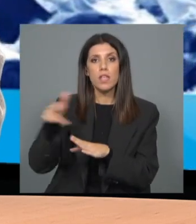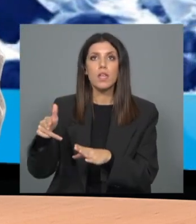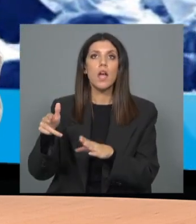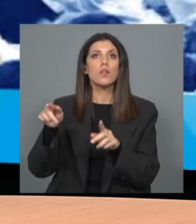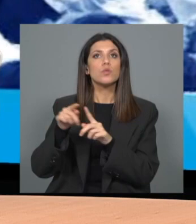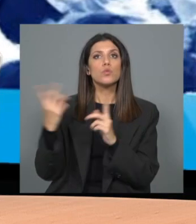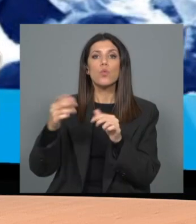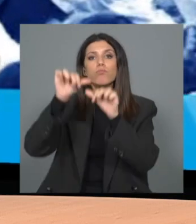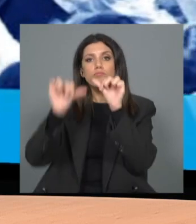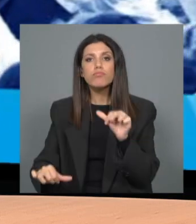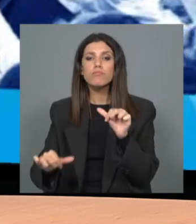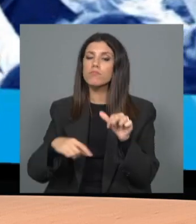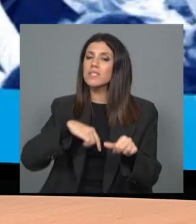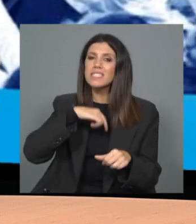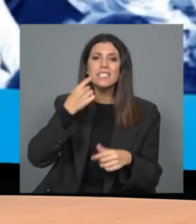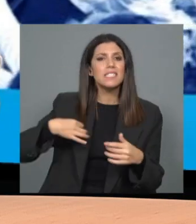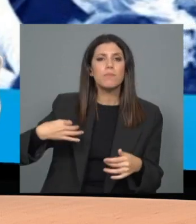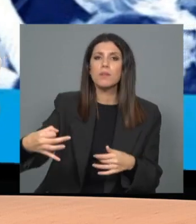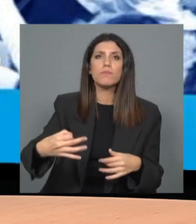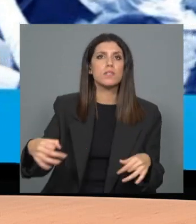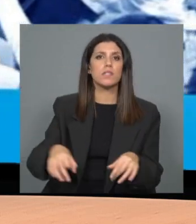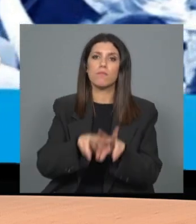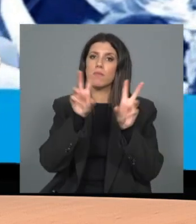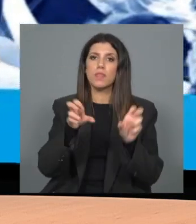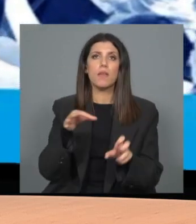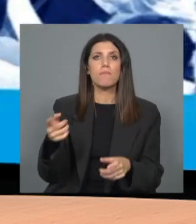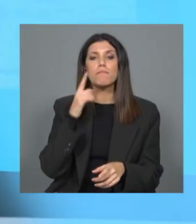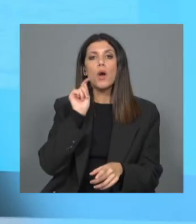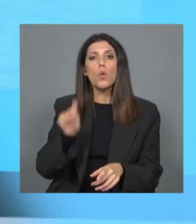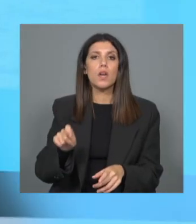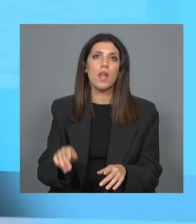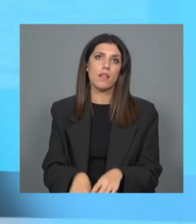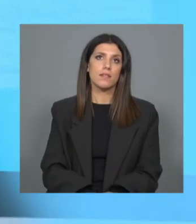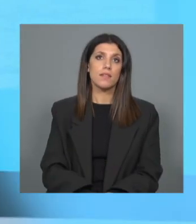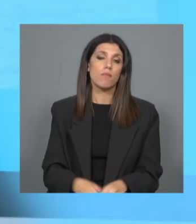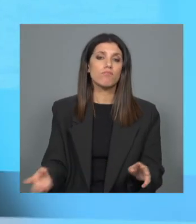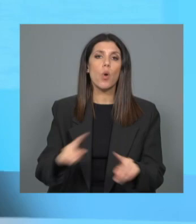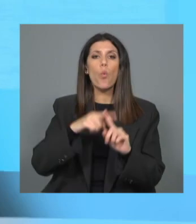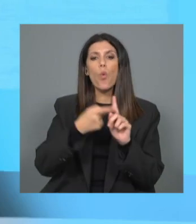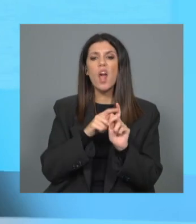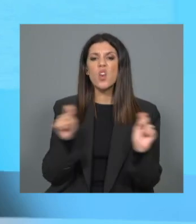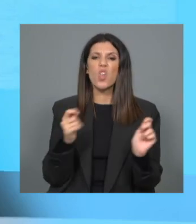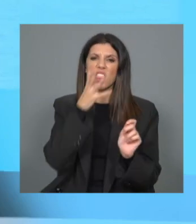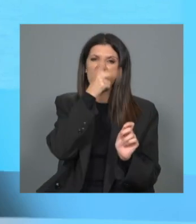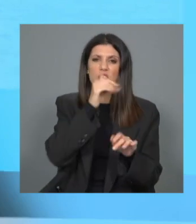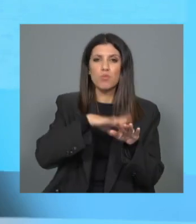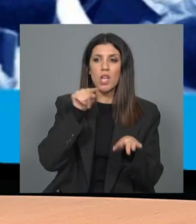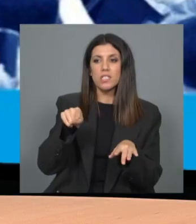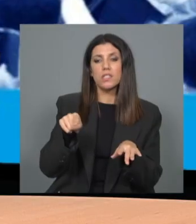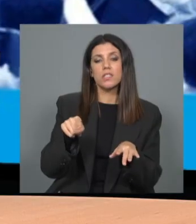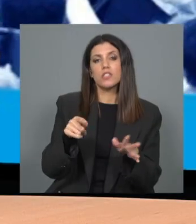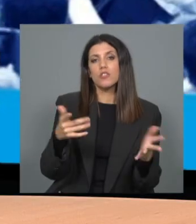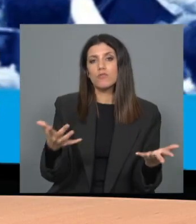se sentem. Ainda não foi possível, eu penso que é um ano triste por causa disso, em última medida, não me parece que se possa olhar de outra